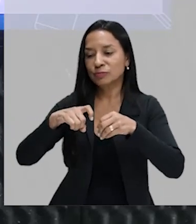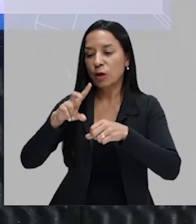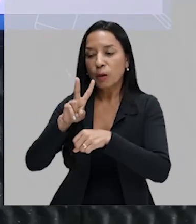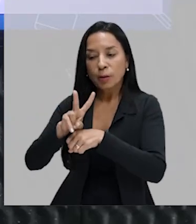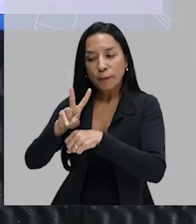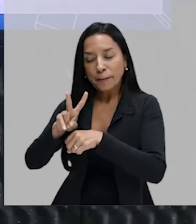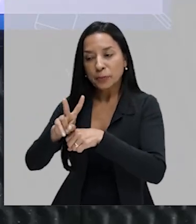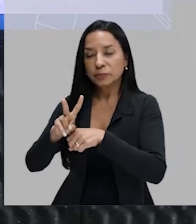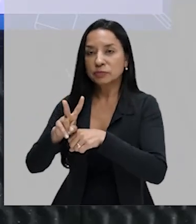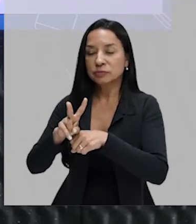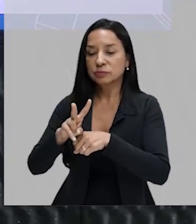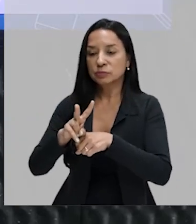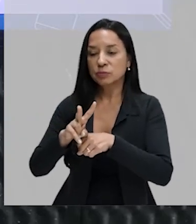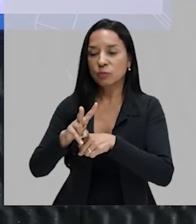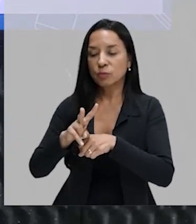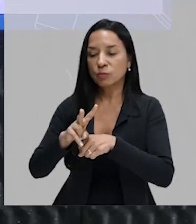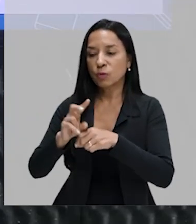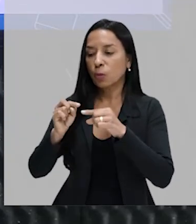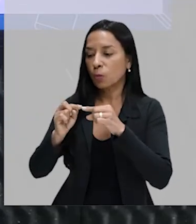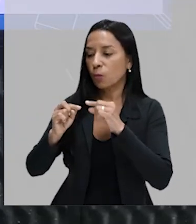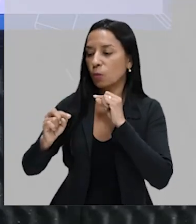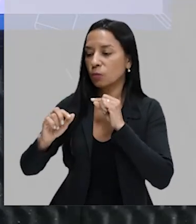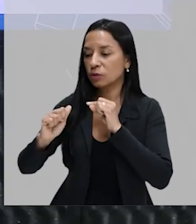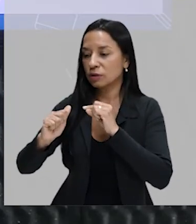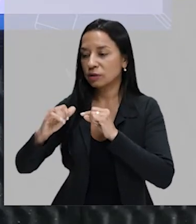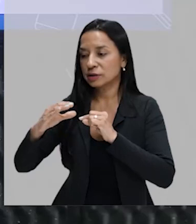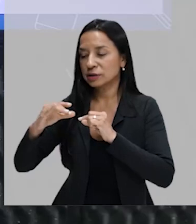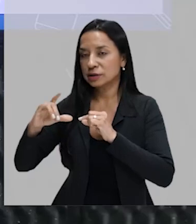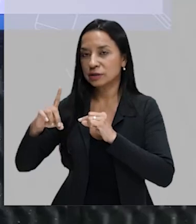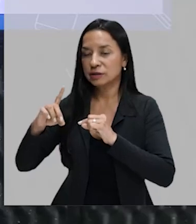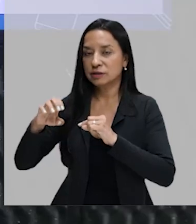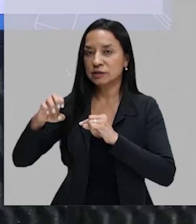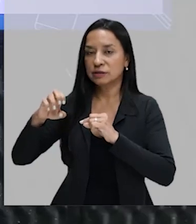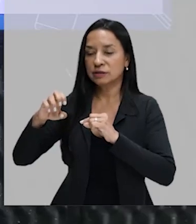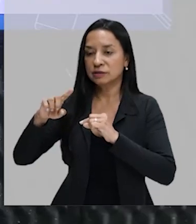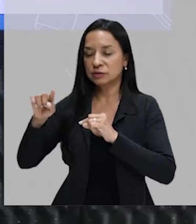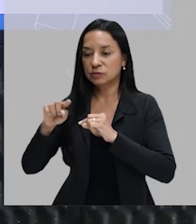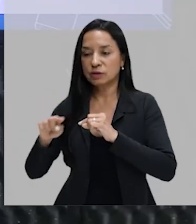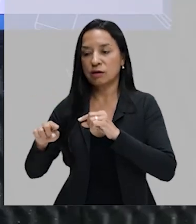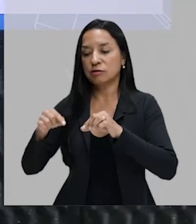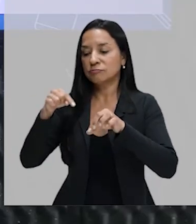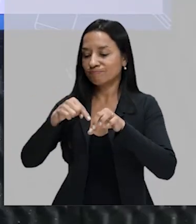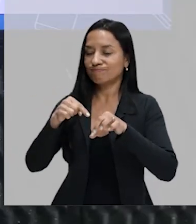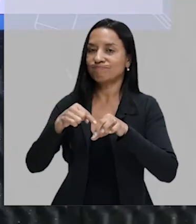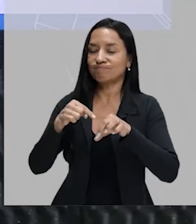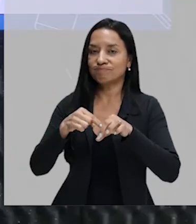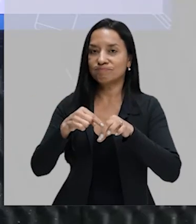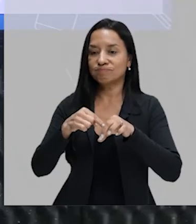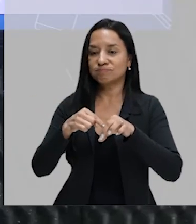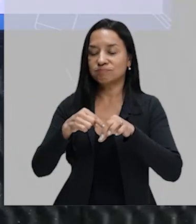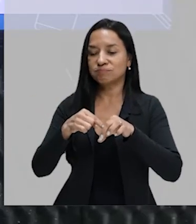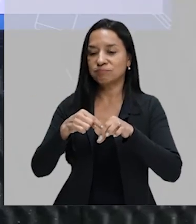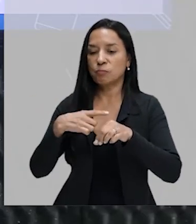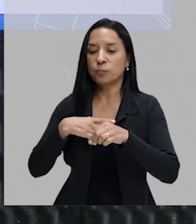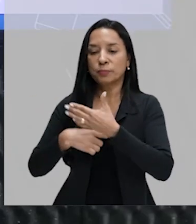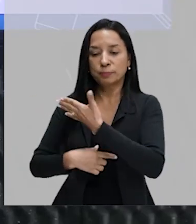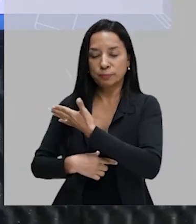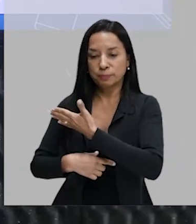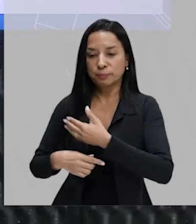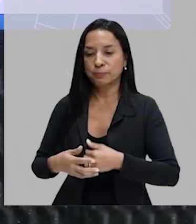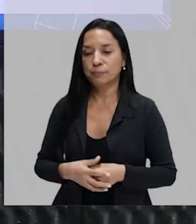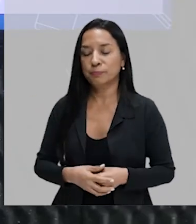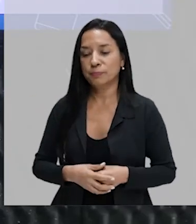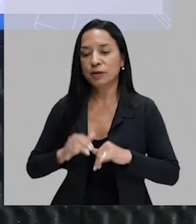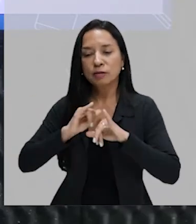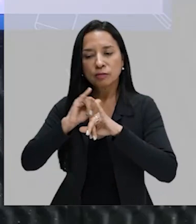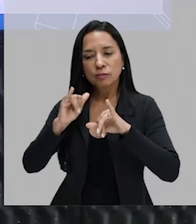protege os espermatozoides contra a acidez vaginal, tá? Então, aqui eu tenho a próstata. Uma